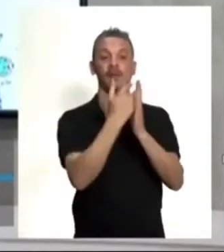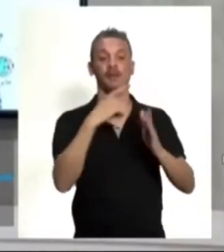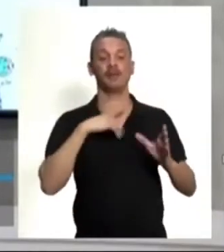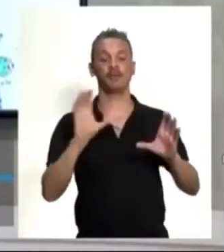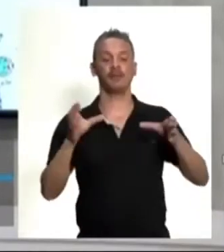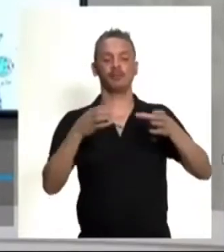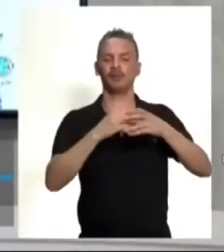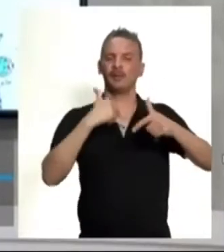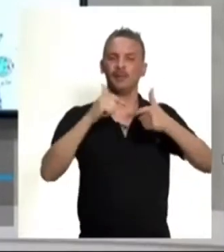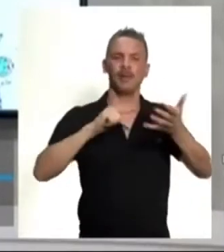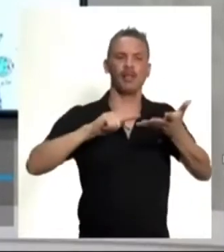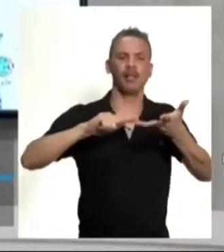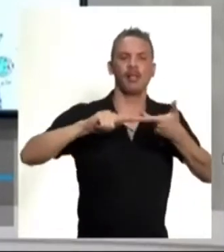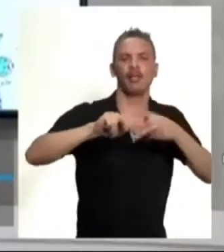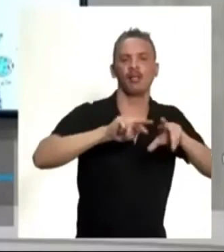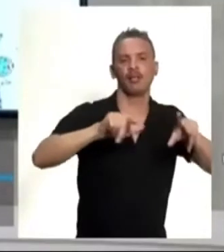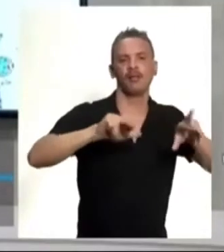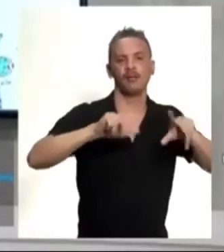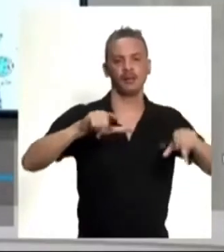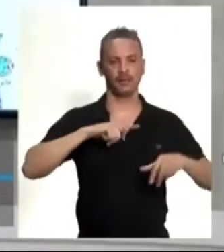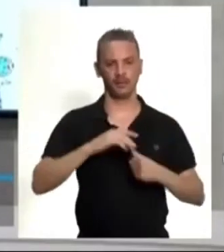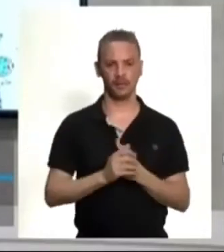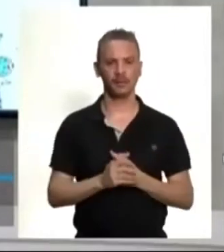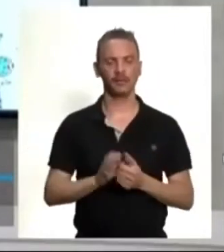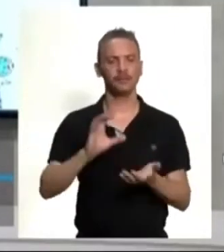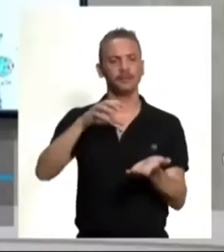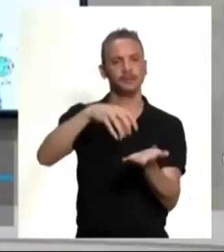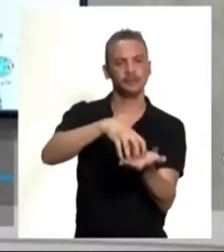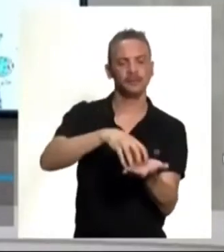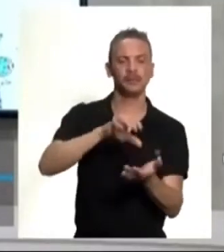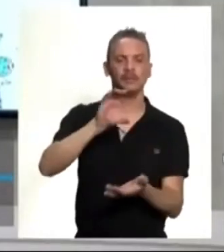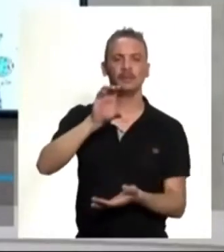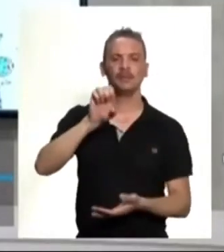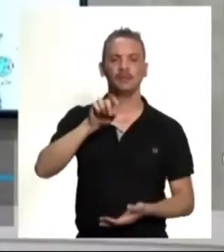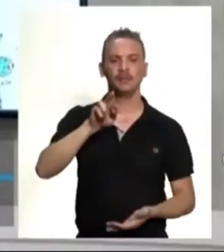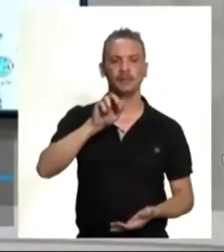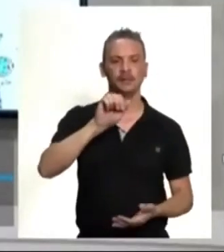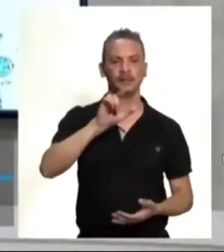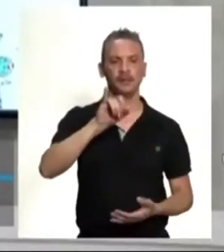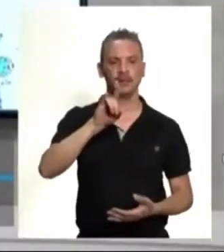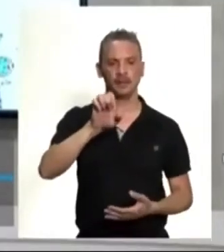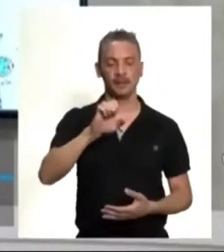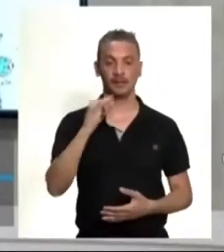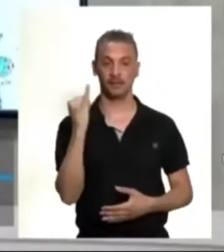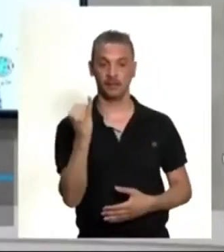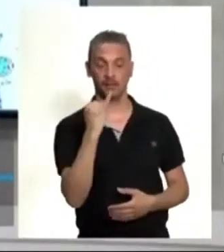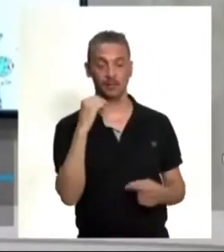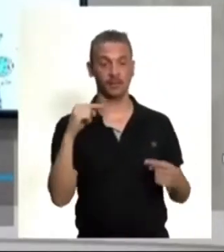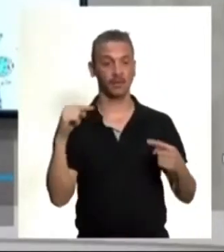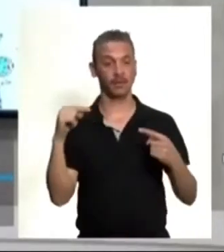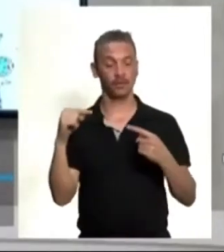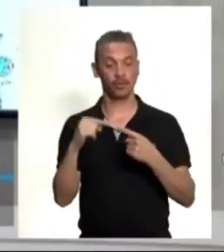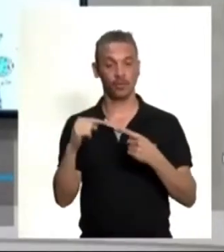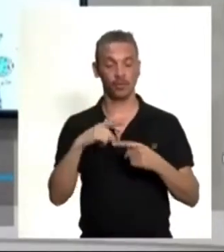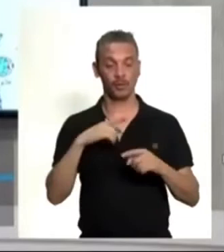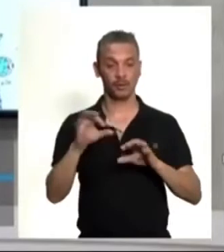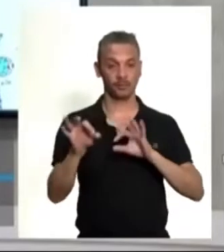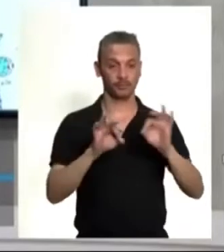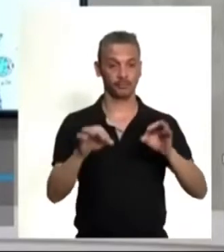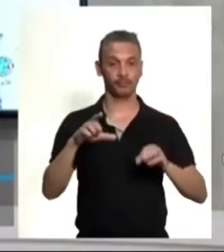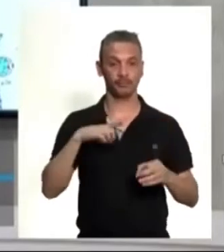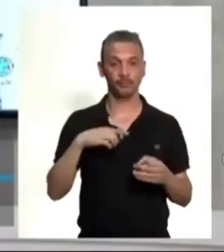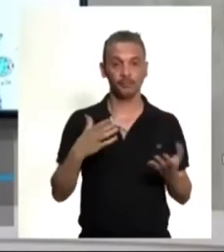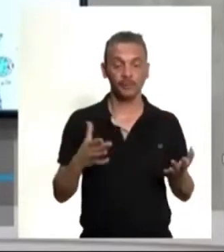concentram serviços. Então, nesse caso, a centralidade é um critério exercido e não é uma